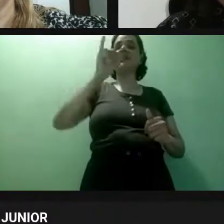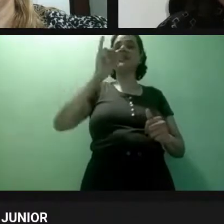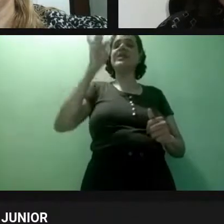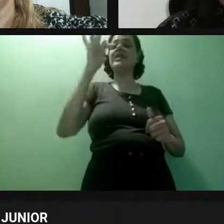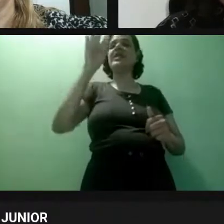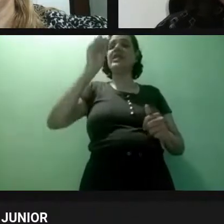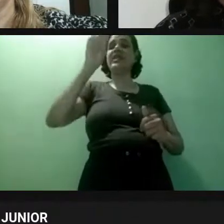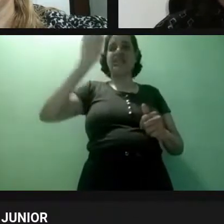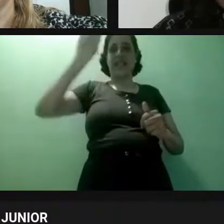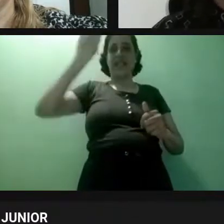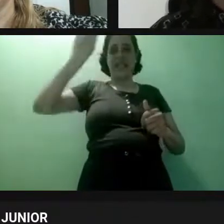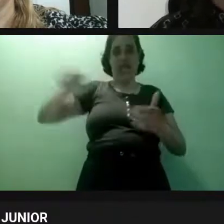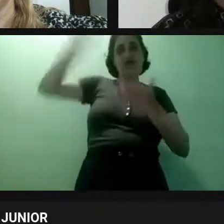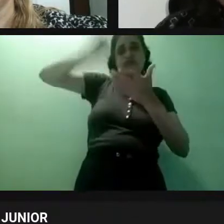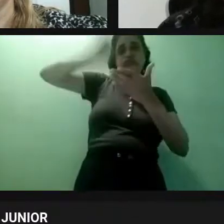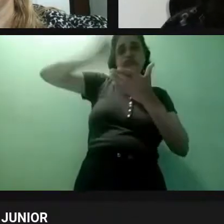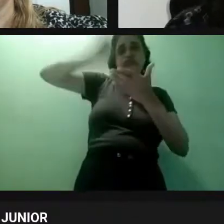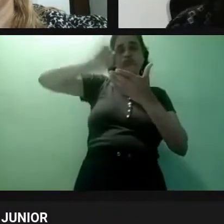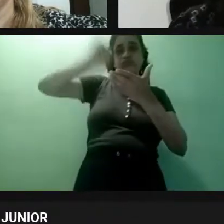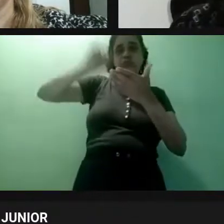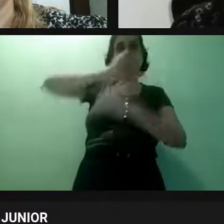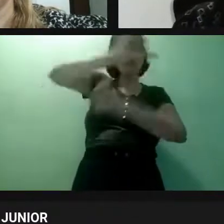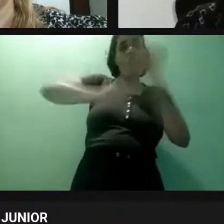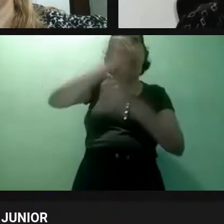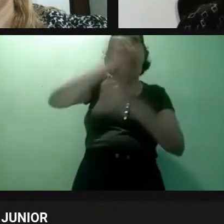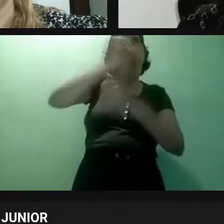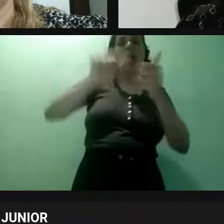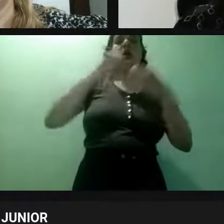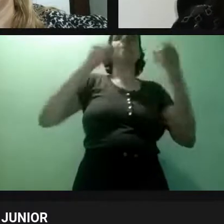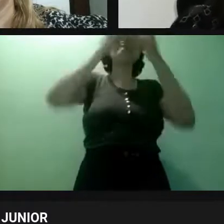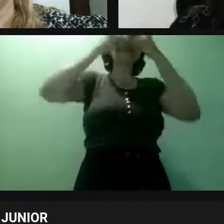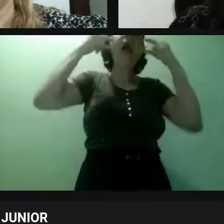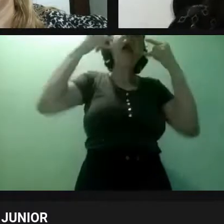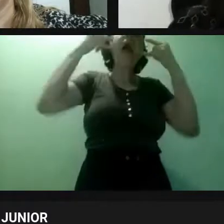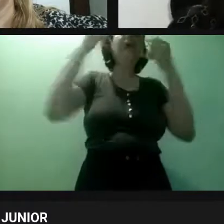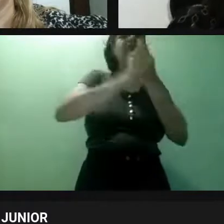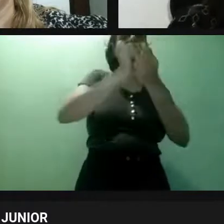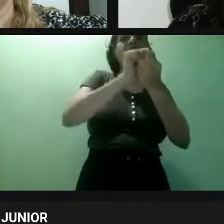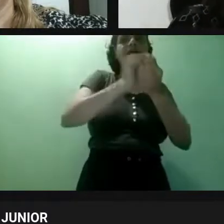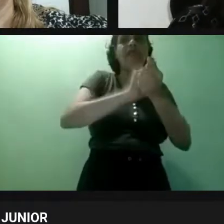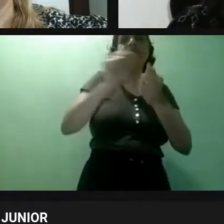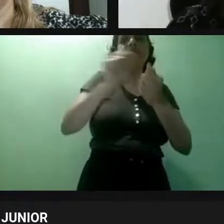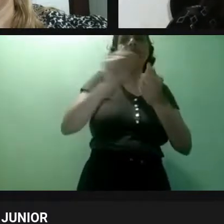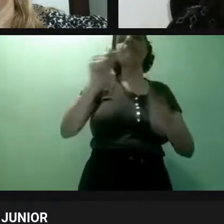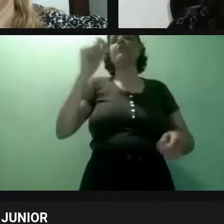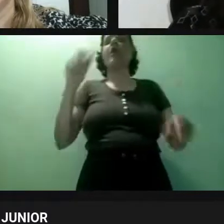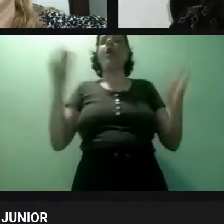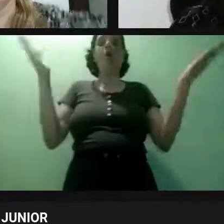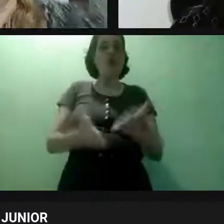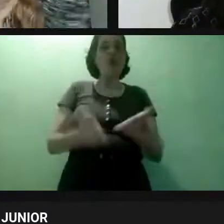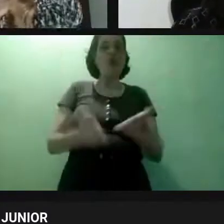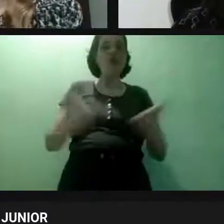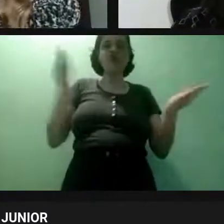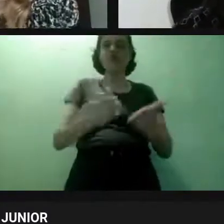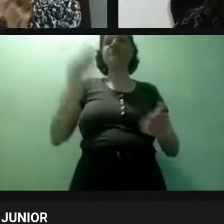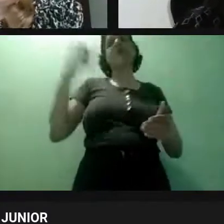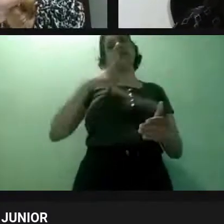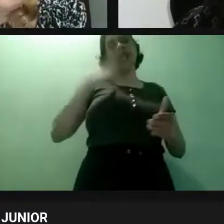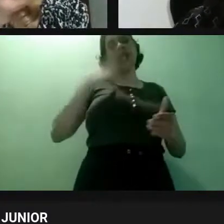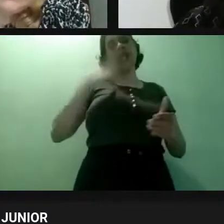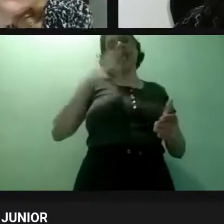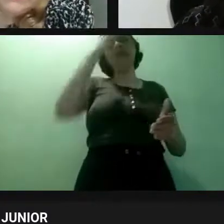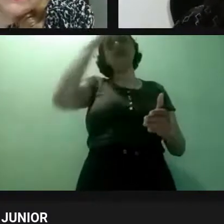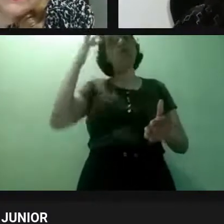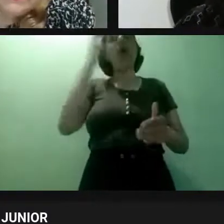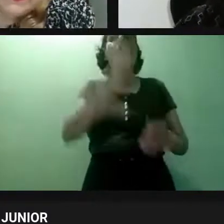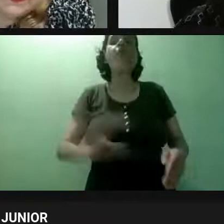uma ação benéfica na destruição do vírus. A gente fala água sanitária porque é a mais comum. É um desinfetante mais comum